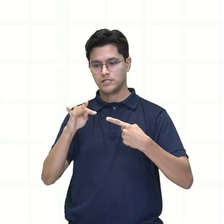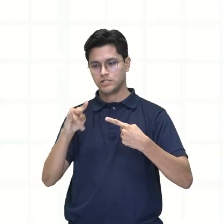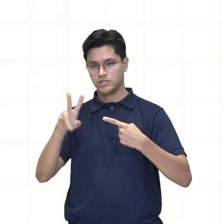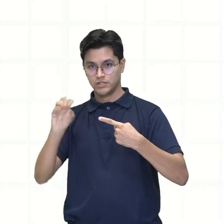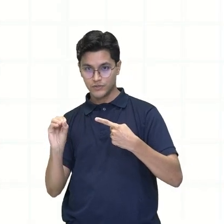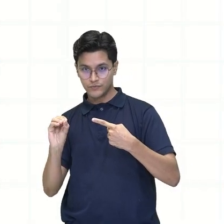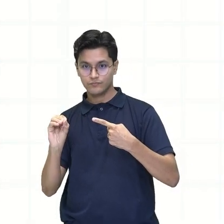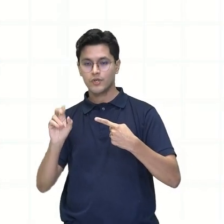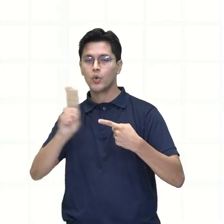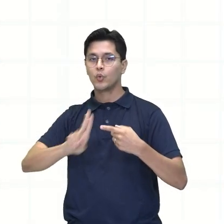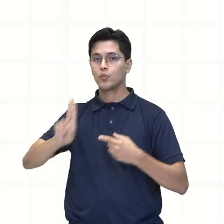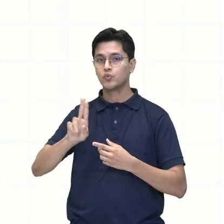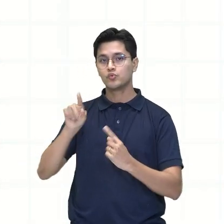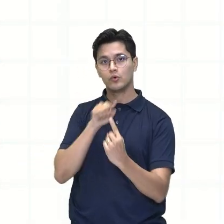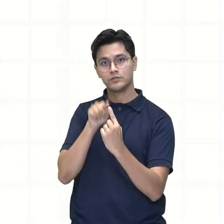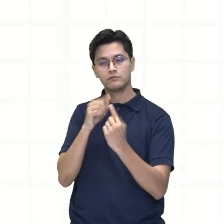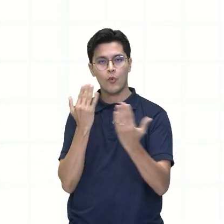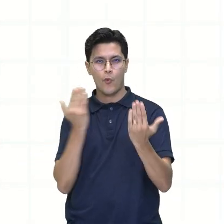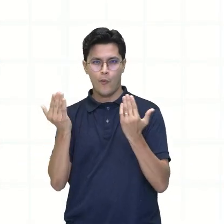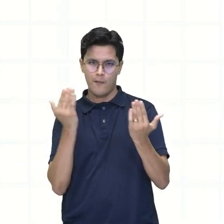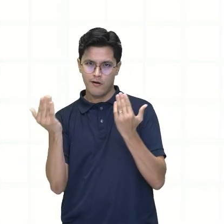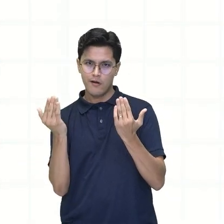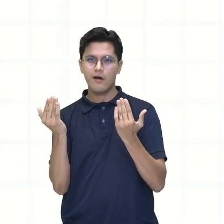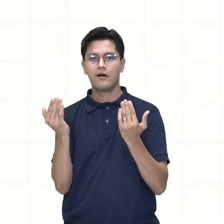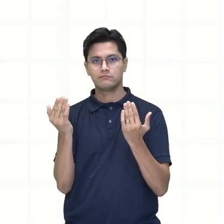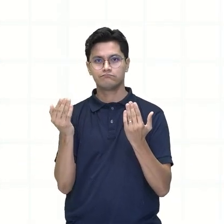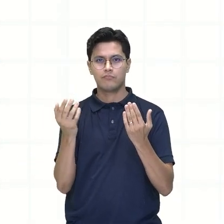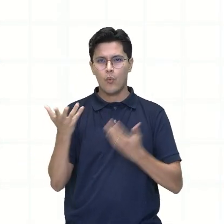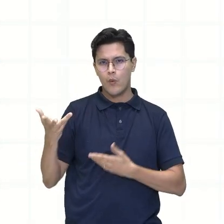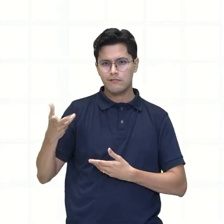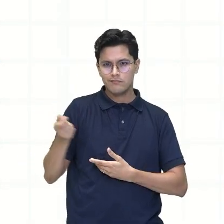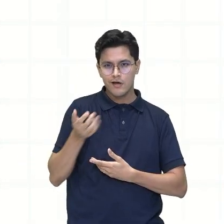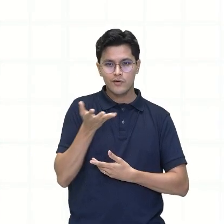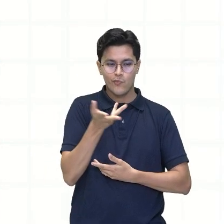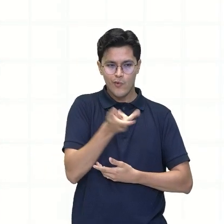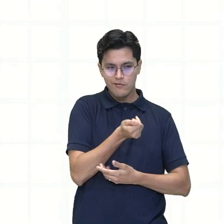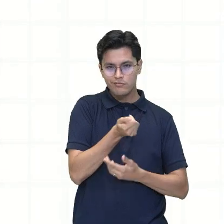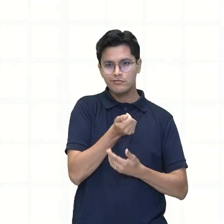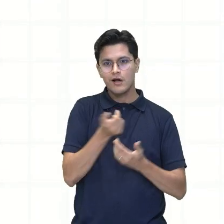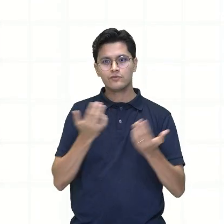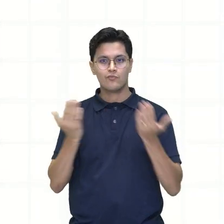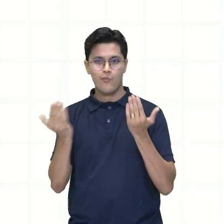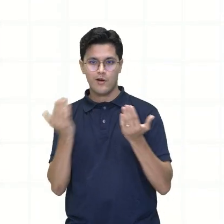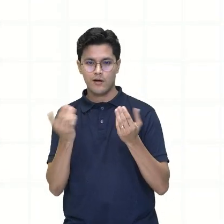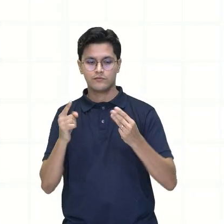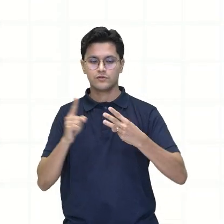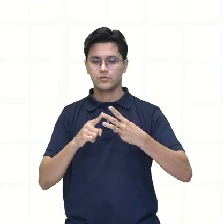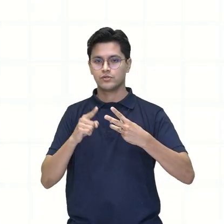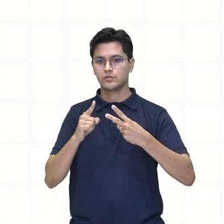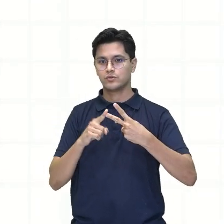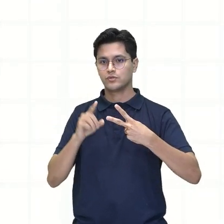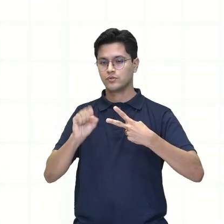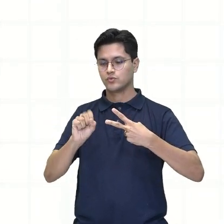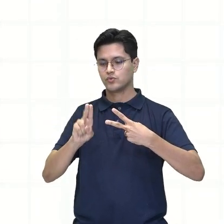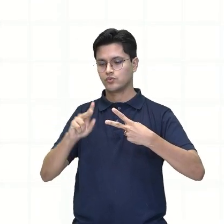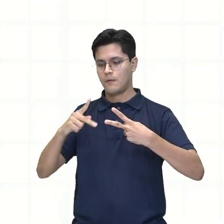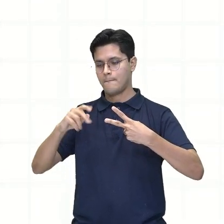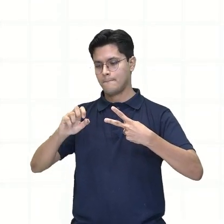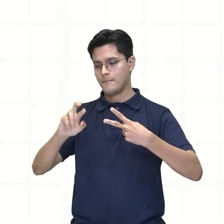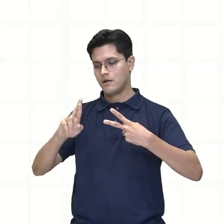para comparar qualidades, então a gente vai fazer comparação. Superlativo, utilizado